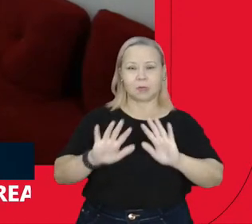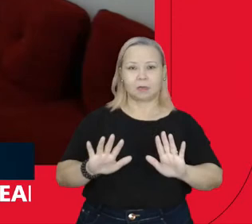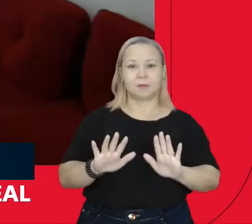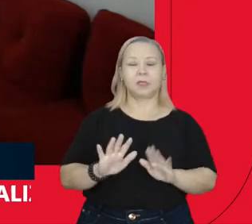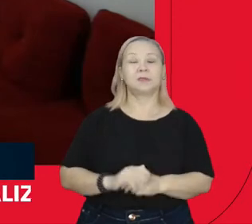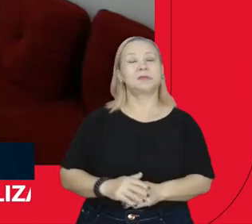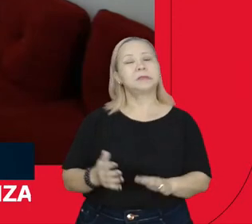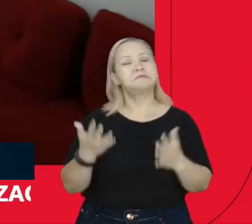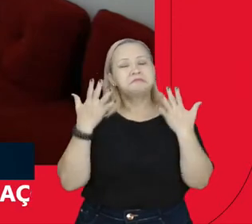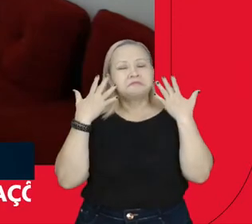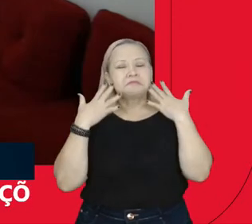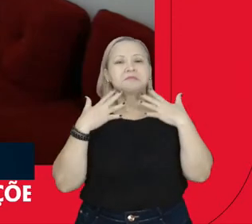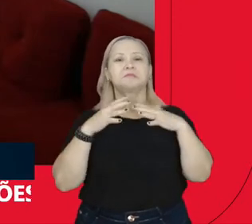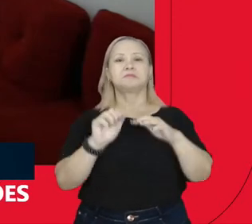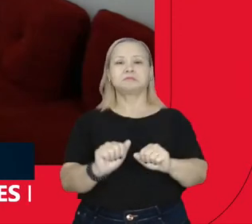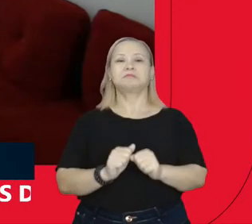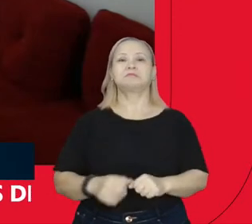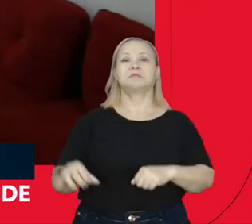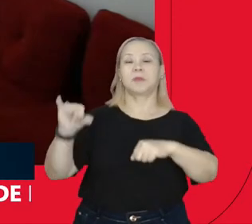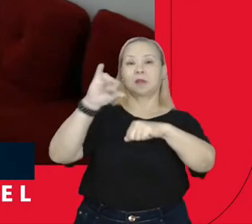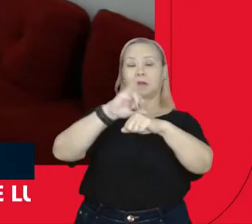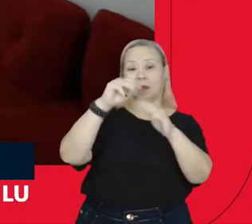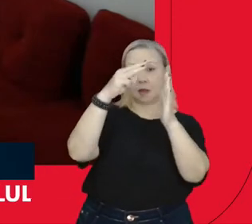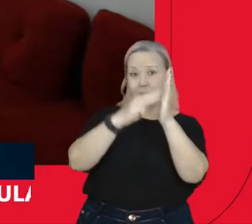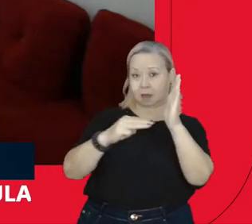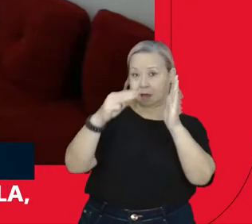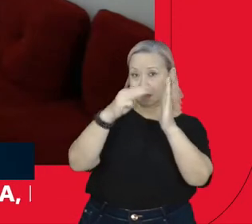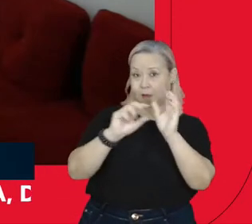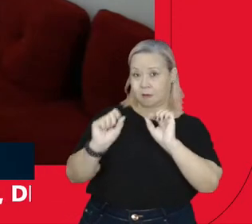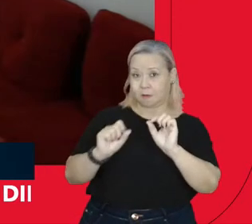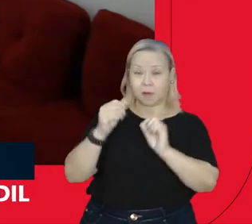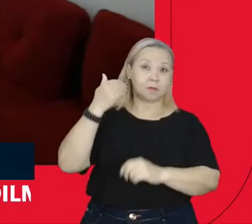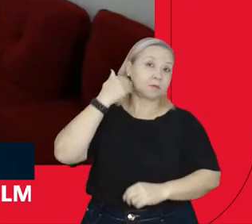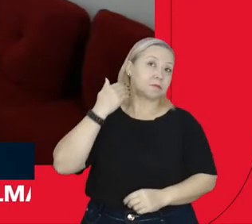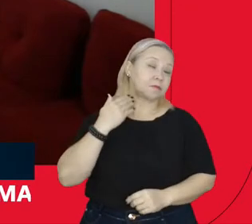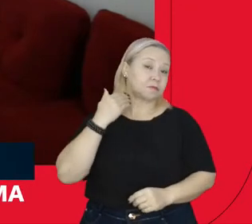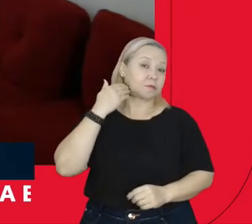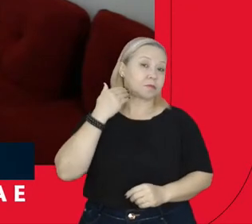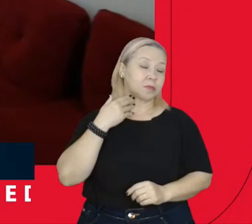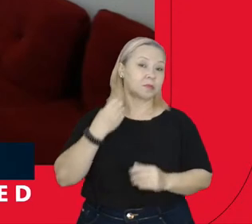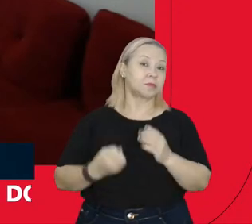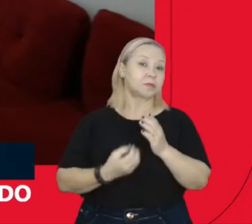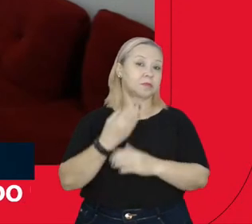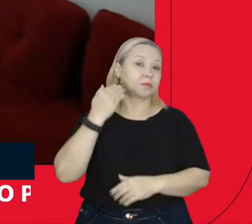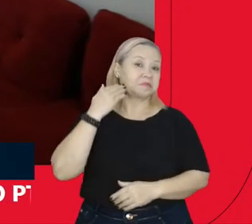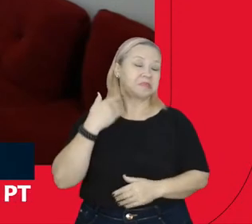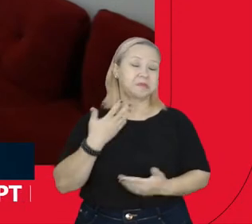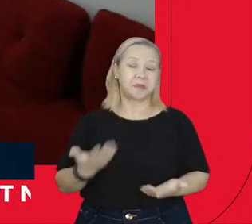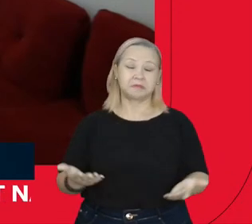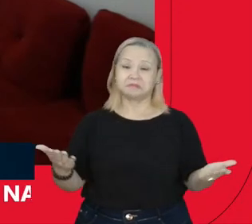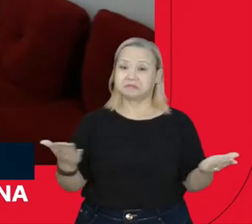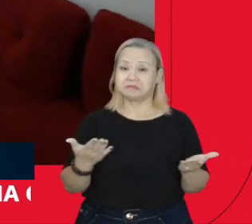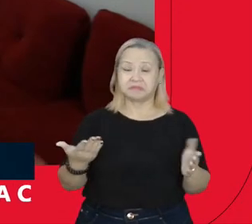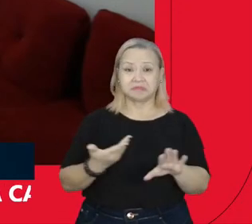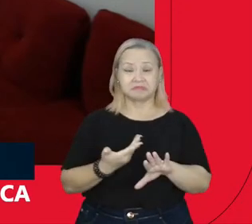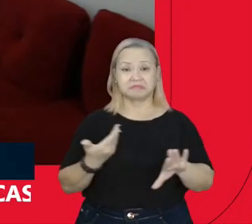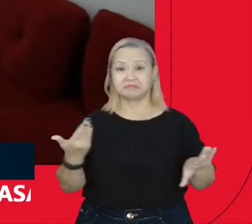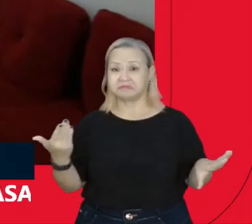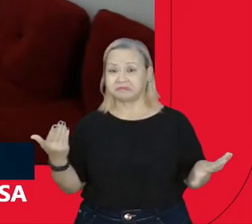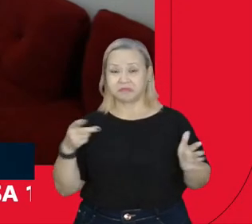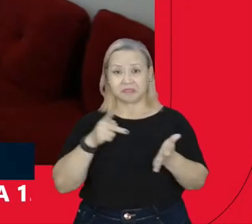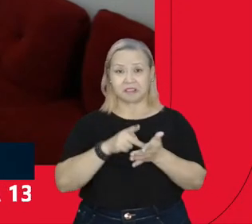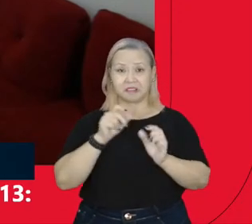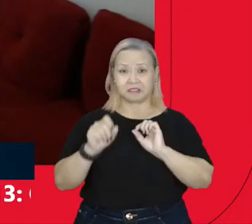aí naturalmente para o centro da meta fixada pelo Banco Central e que hoje, por exemplo, está completamente distante da realidade. A meta do